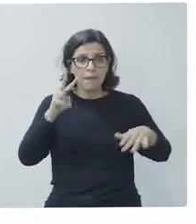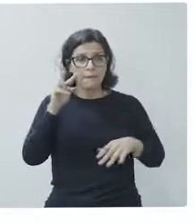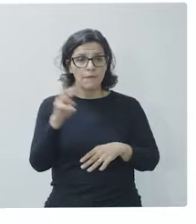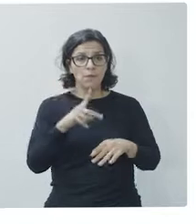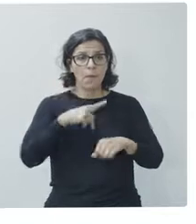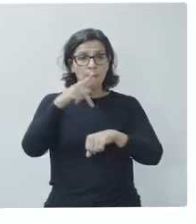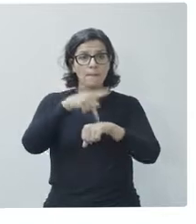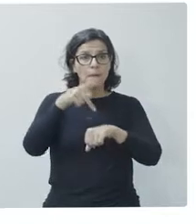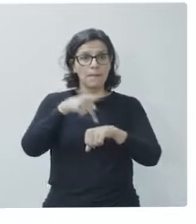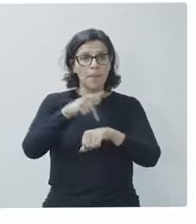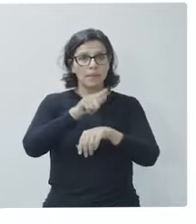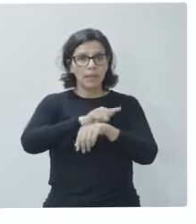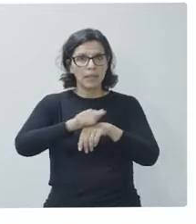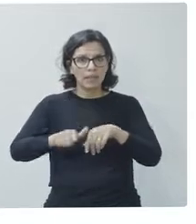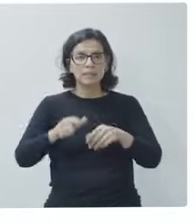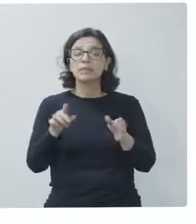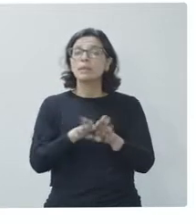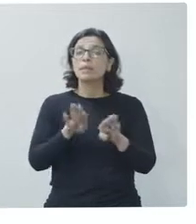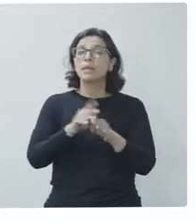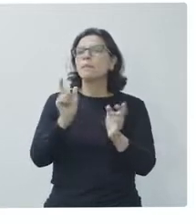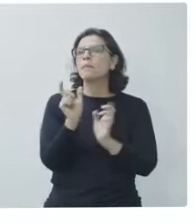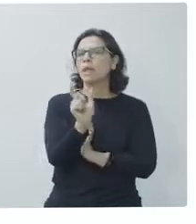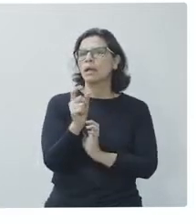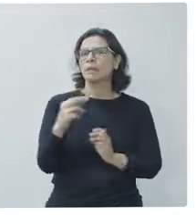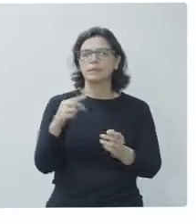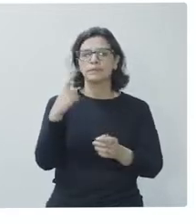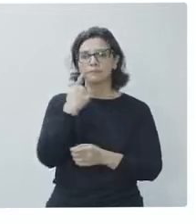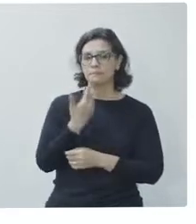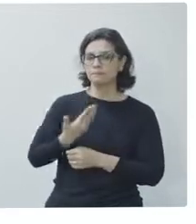havia uma pedra lisa com as seguintes palavras: